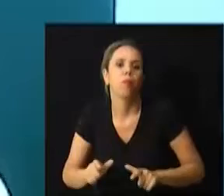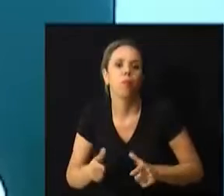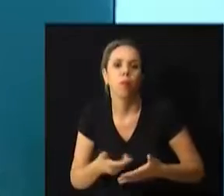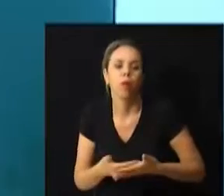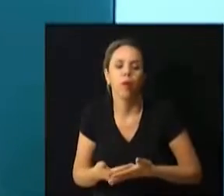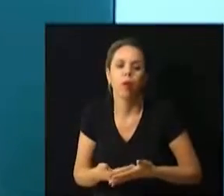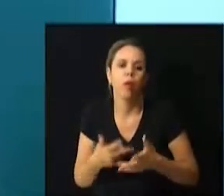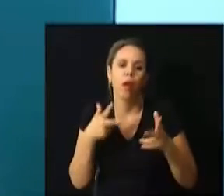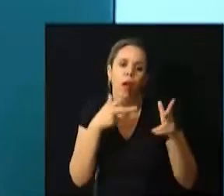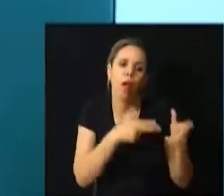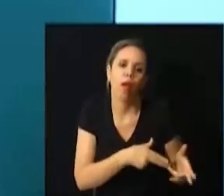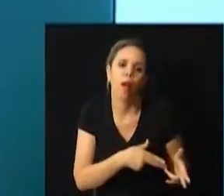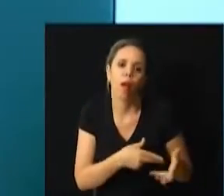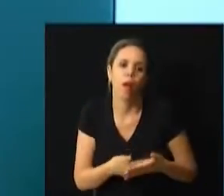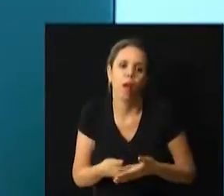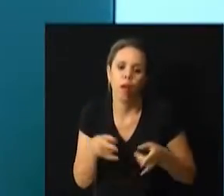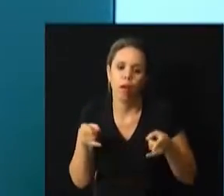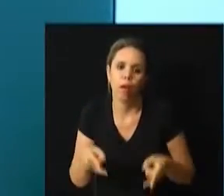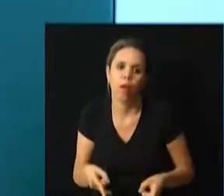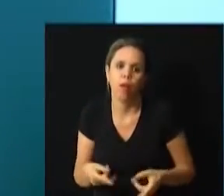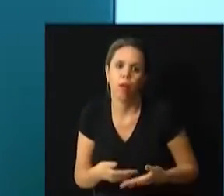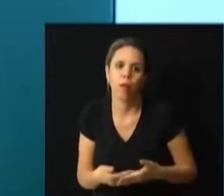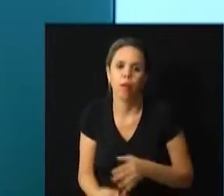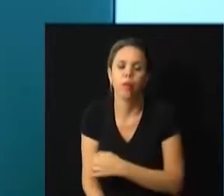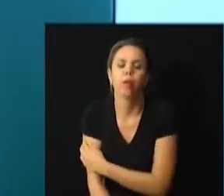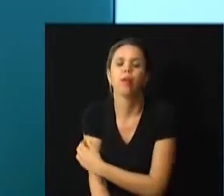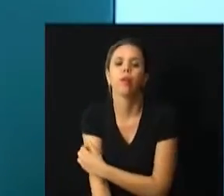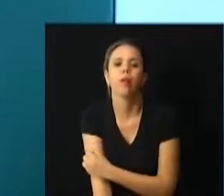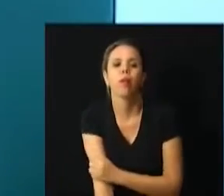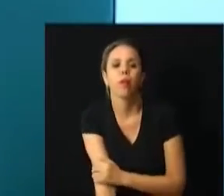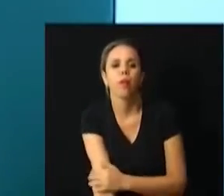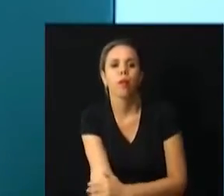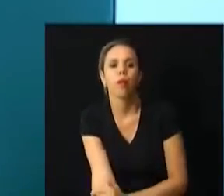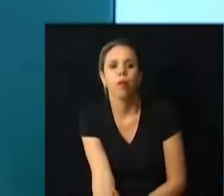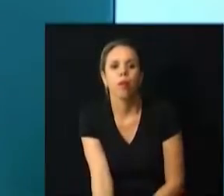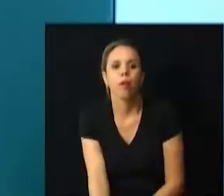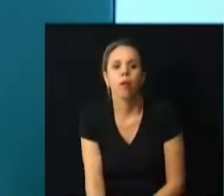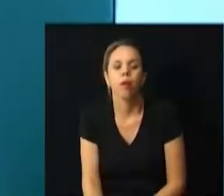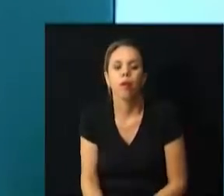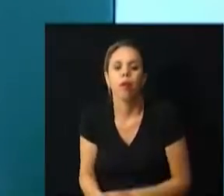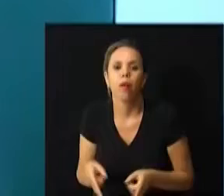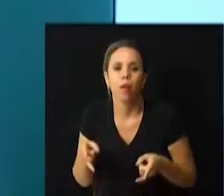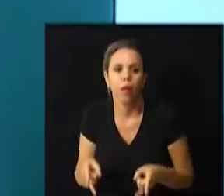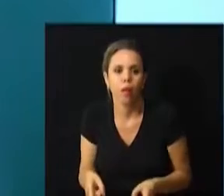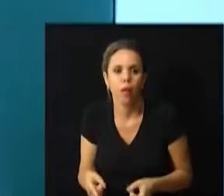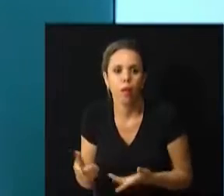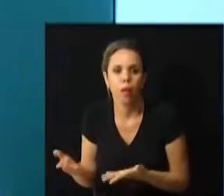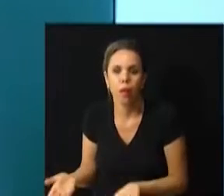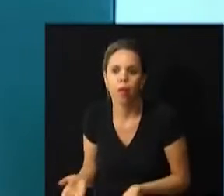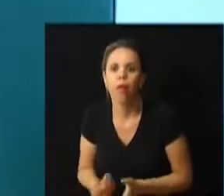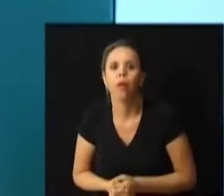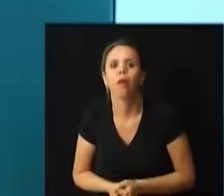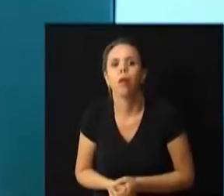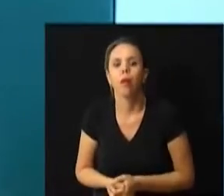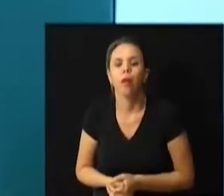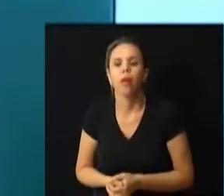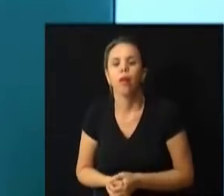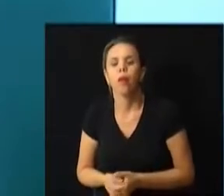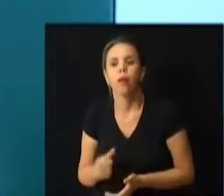preparar o local que a criança vai dormir, o bercinho do neném, tá? Então, esse berço tem